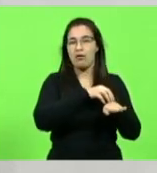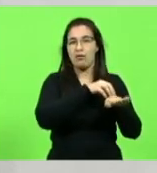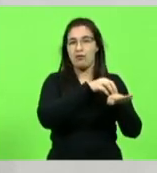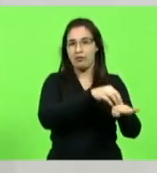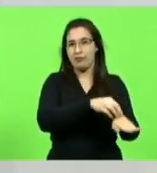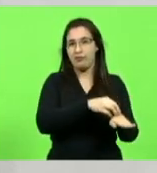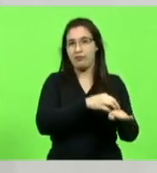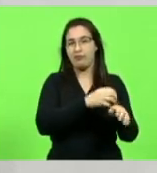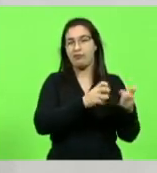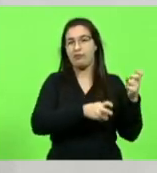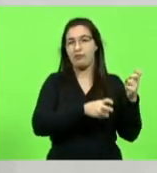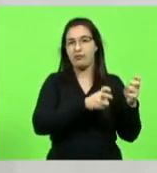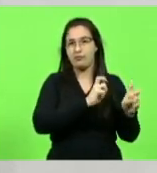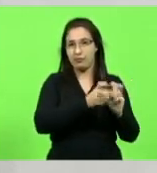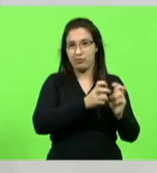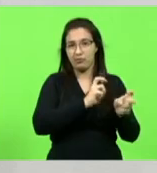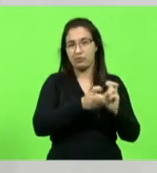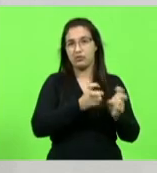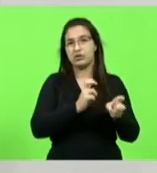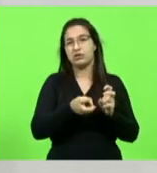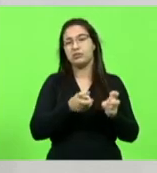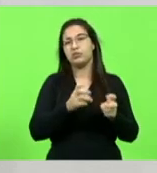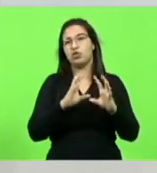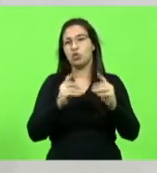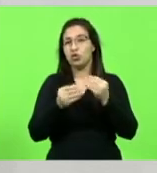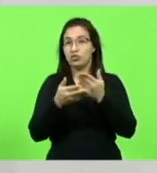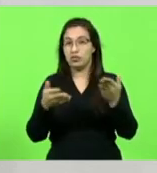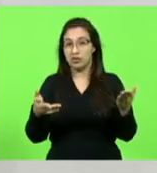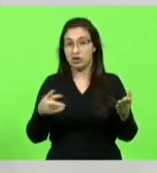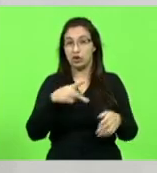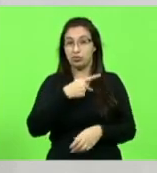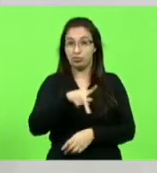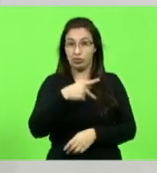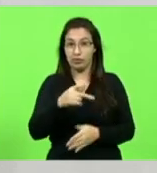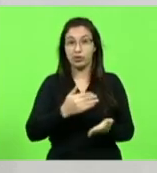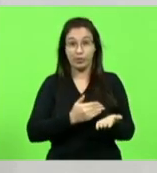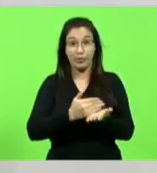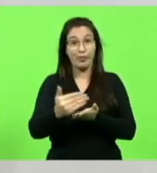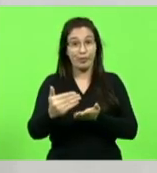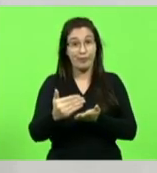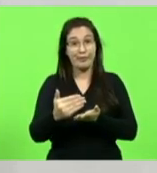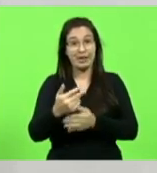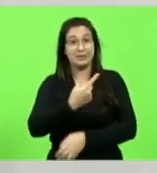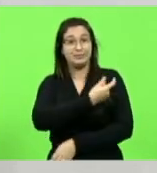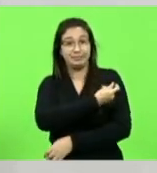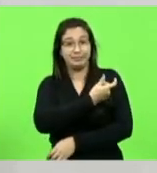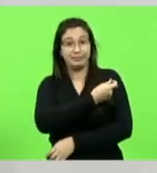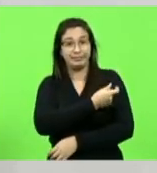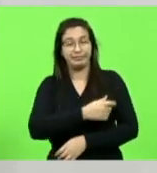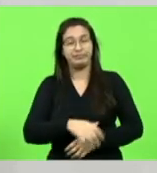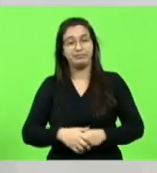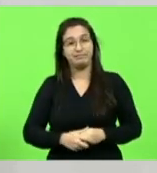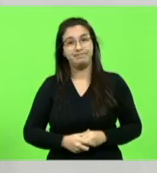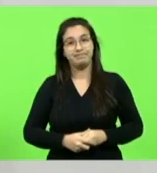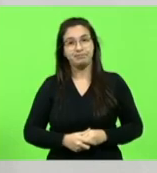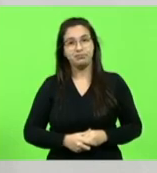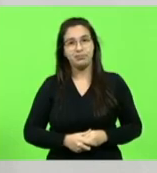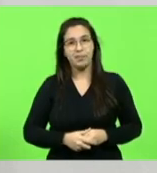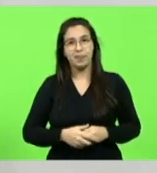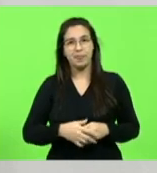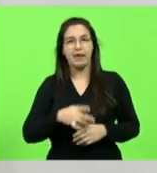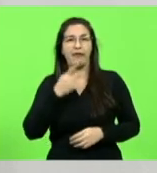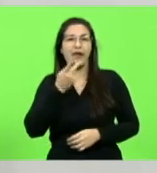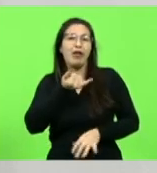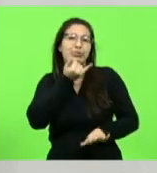Pelo contrário, até os professores foram adiantados, foram colocados na ordem de prioridade e vai começar agora. Não me venham com essa desculpa, porque todo